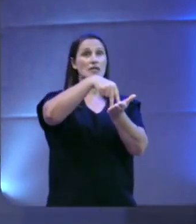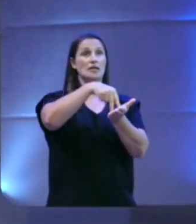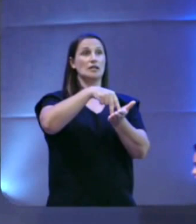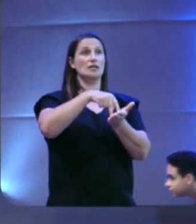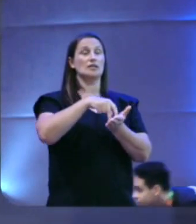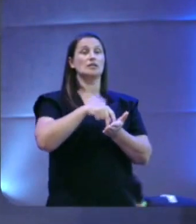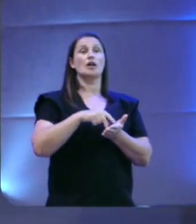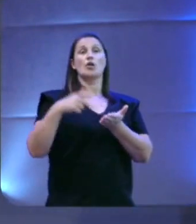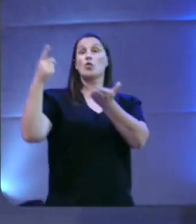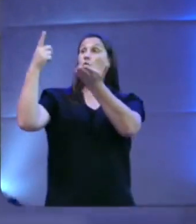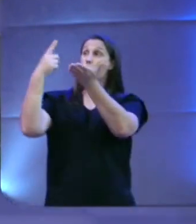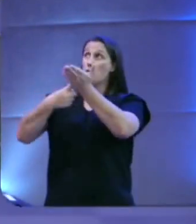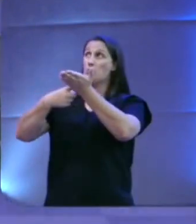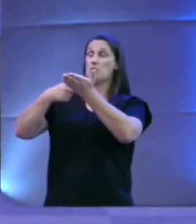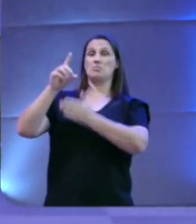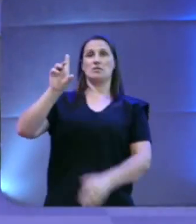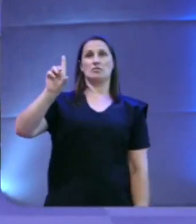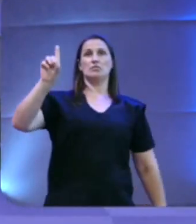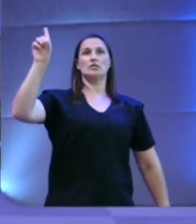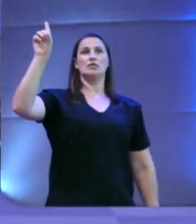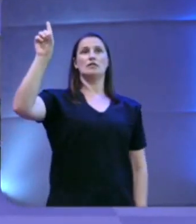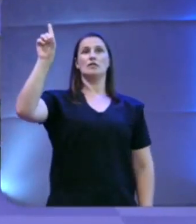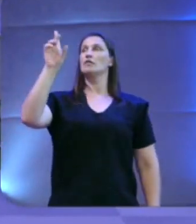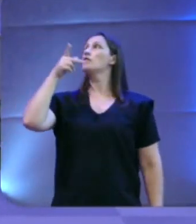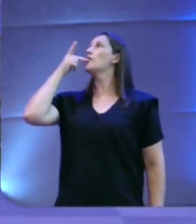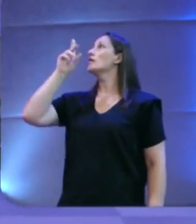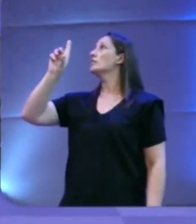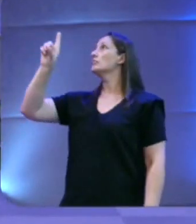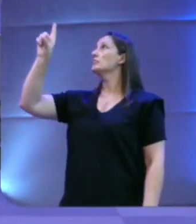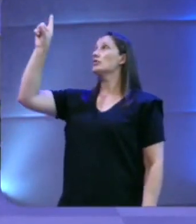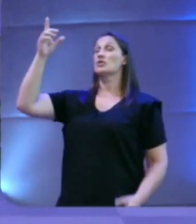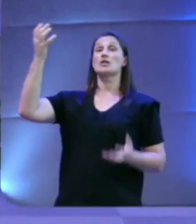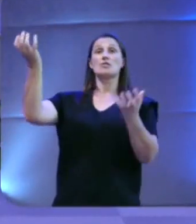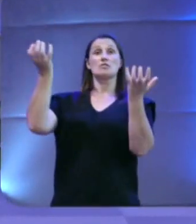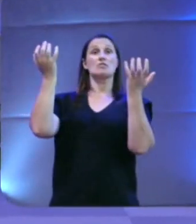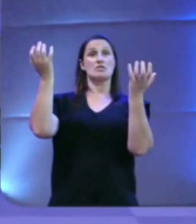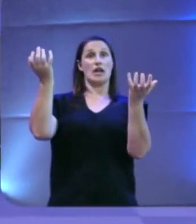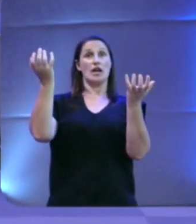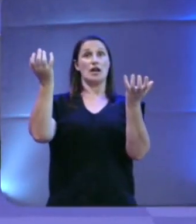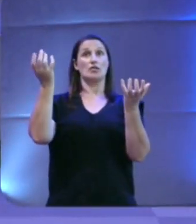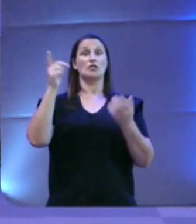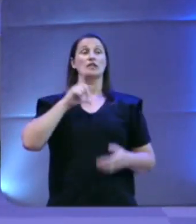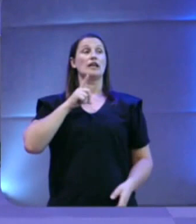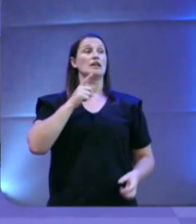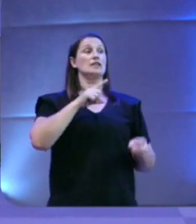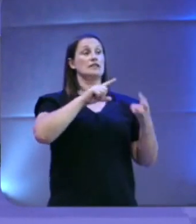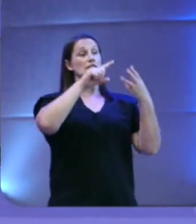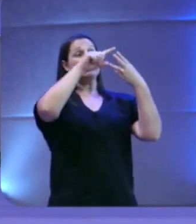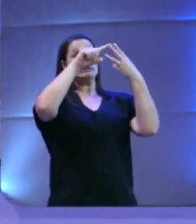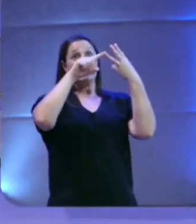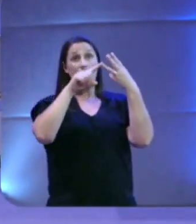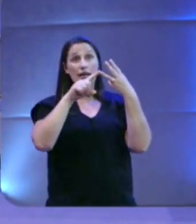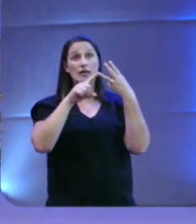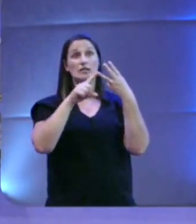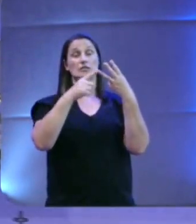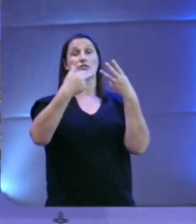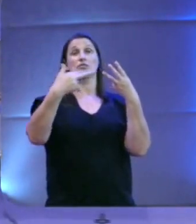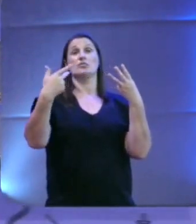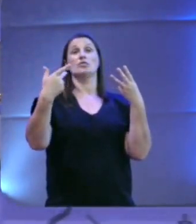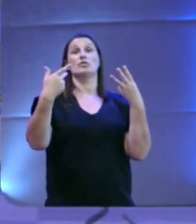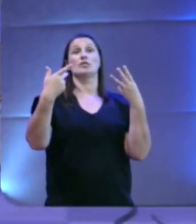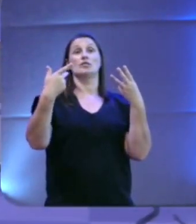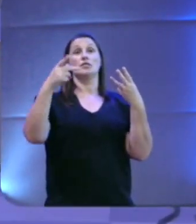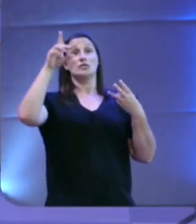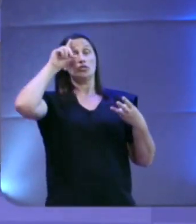teu pacto com Deus, se isso é o que você está falando diante de Deus. Deus, eu quero ter essas 3 coisas no meu dia a dia